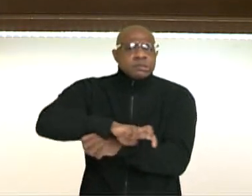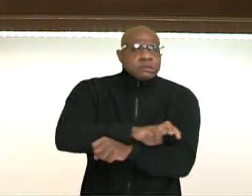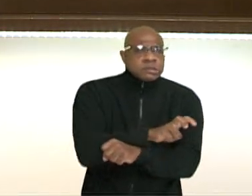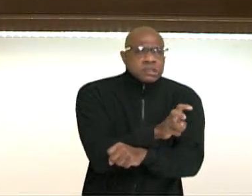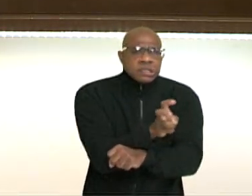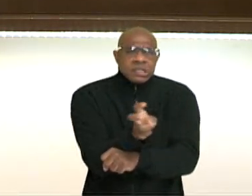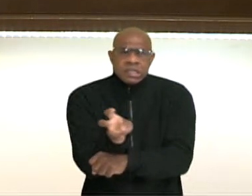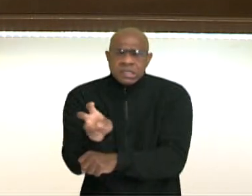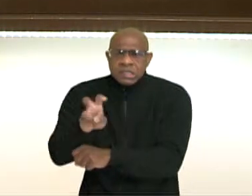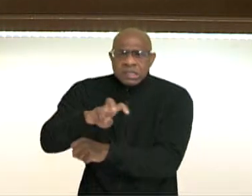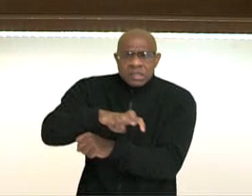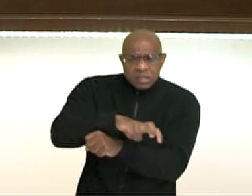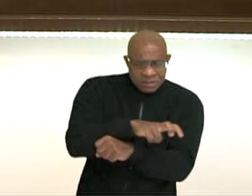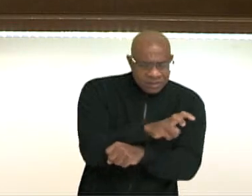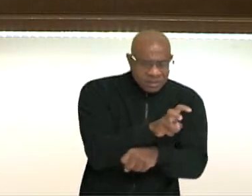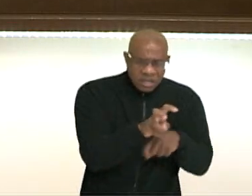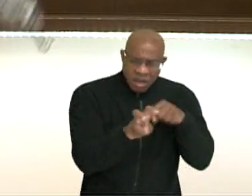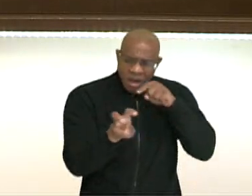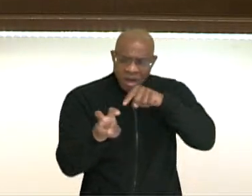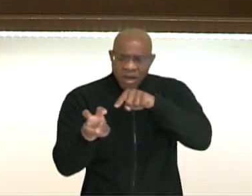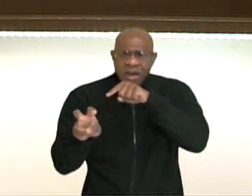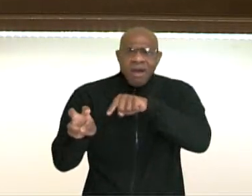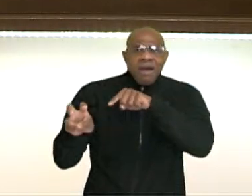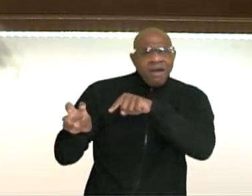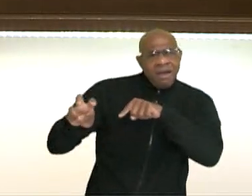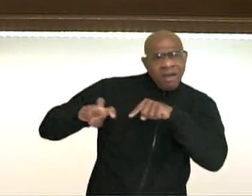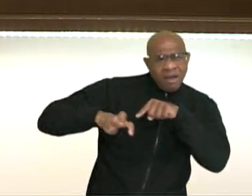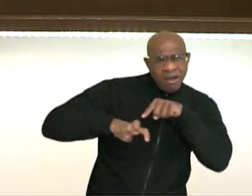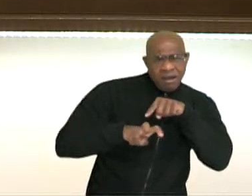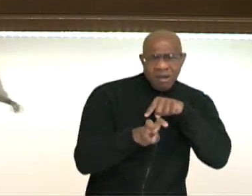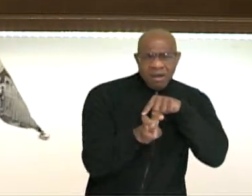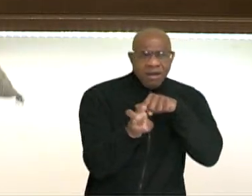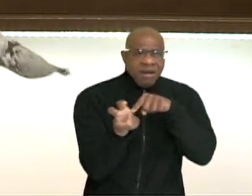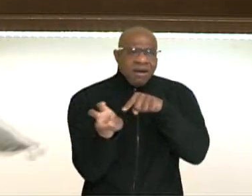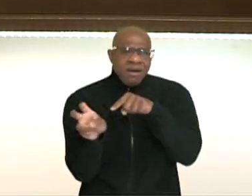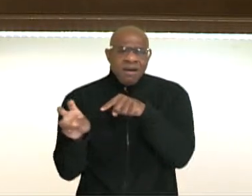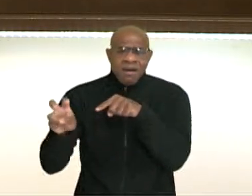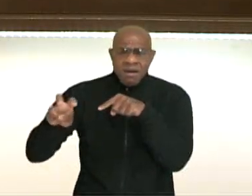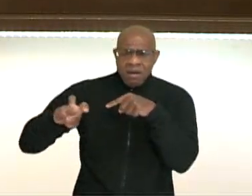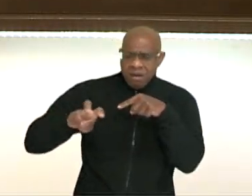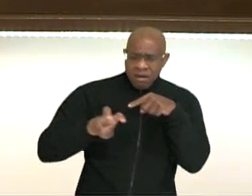E dizem que quando essa serpente